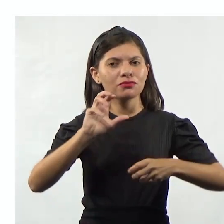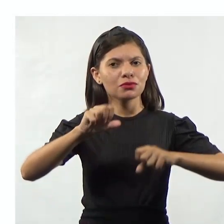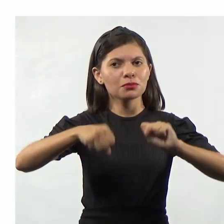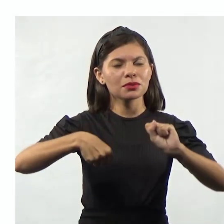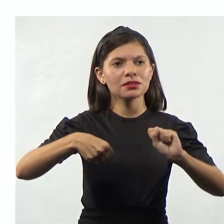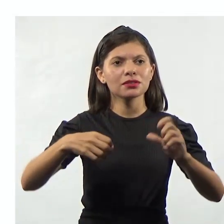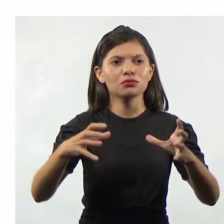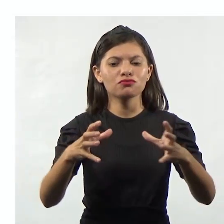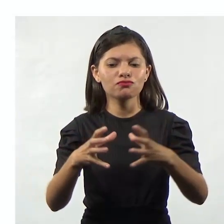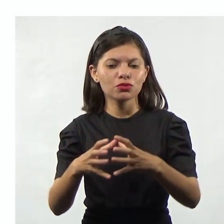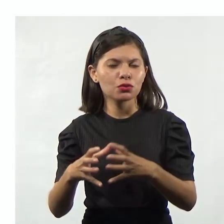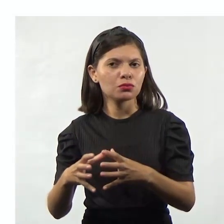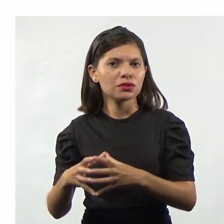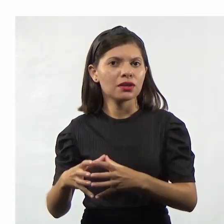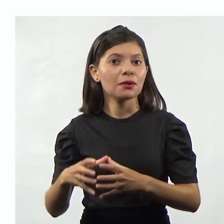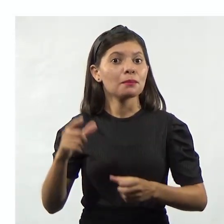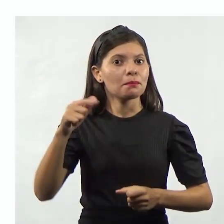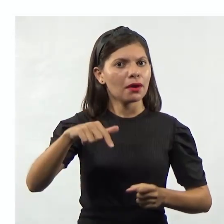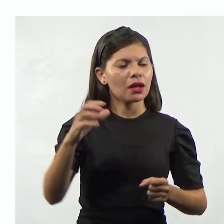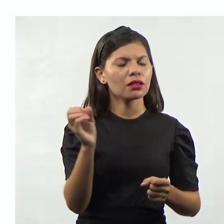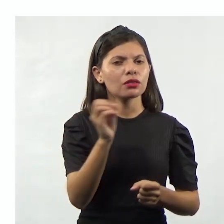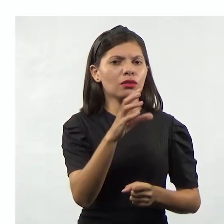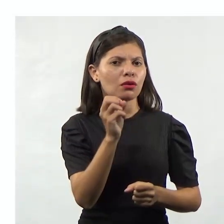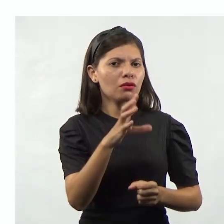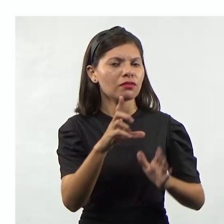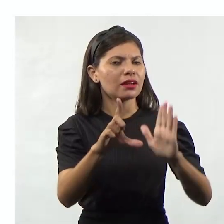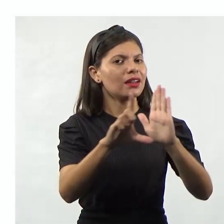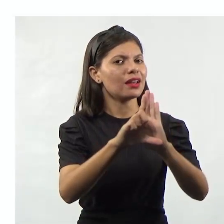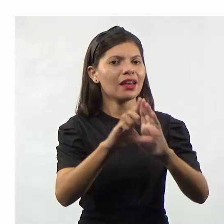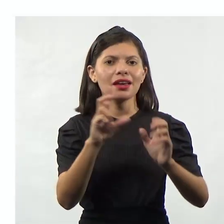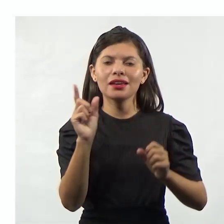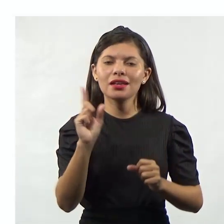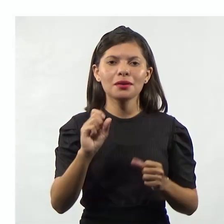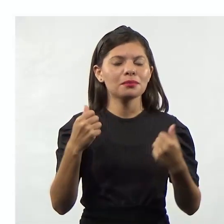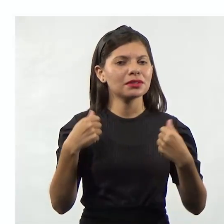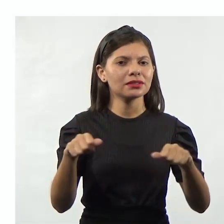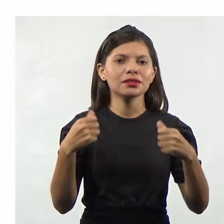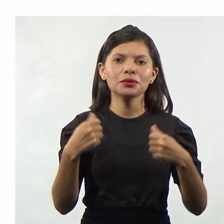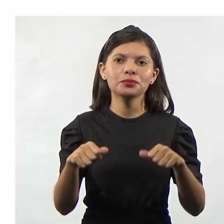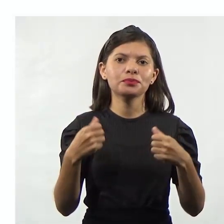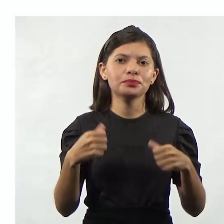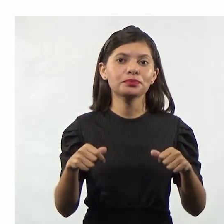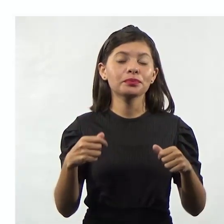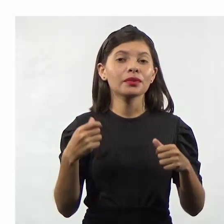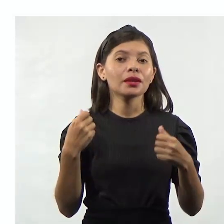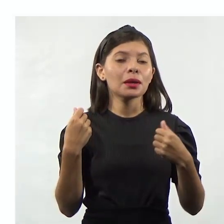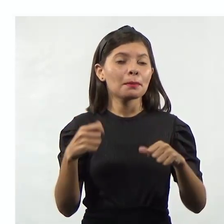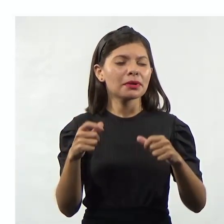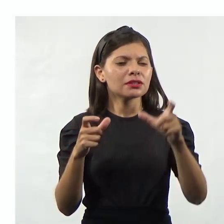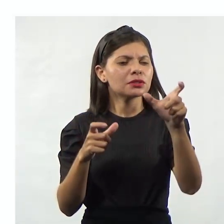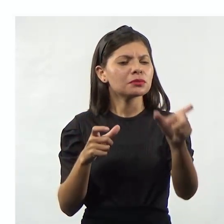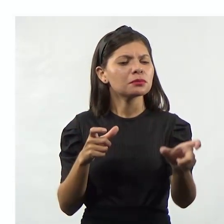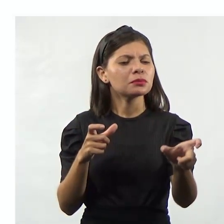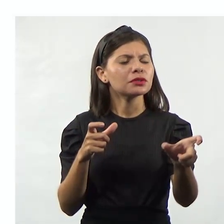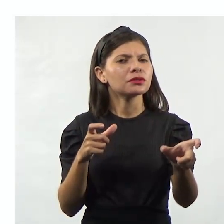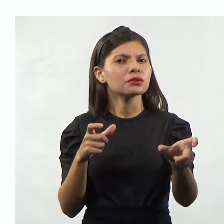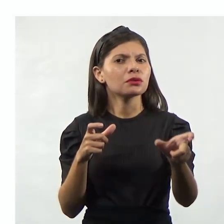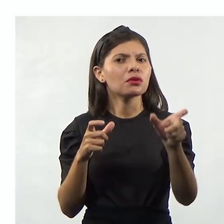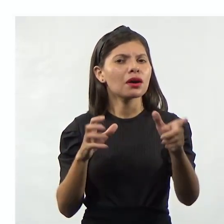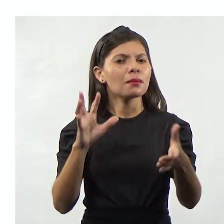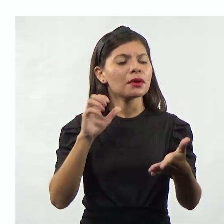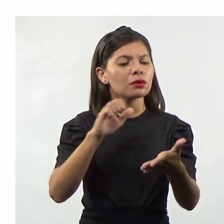de licitação. Mas a nova lei não exige, não. Ela precisa apenas de um agente